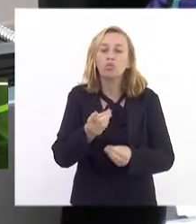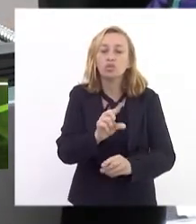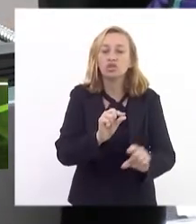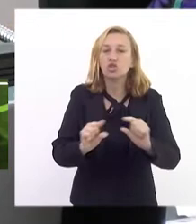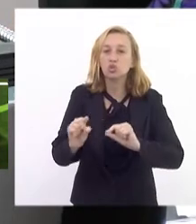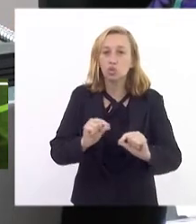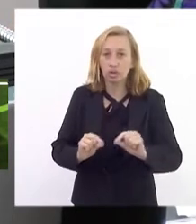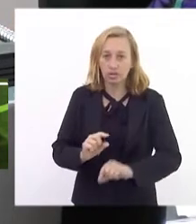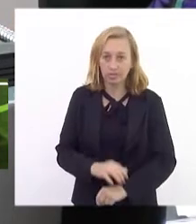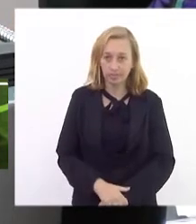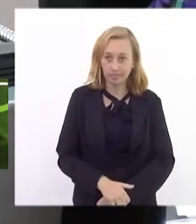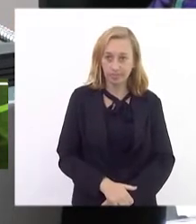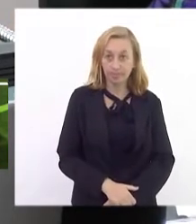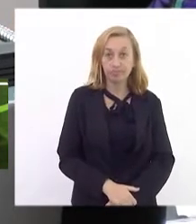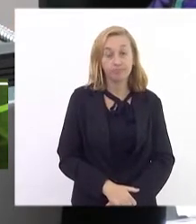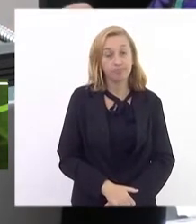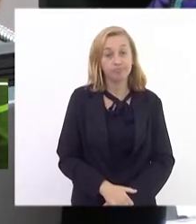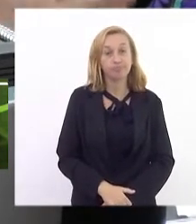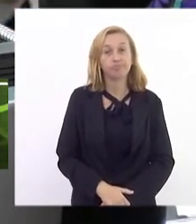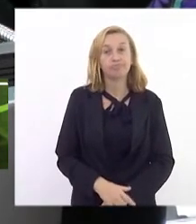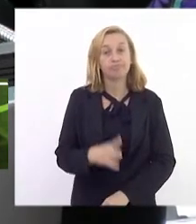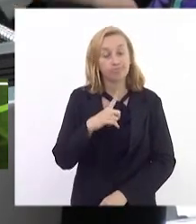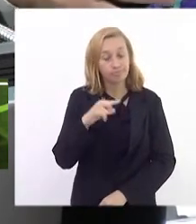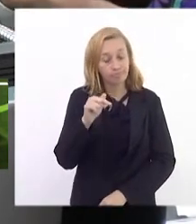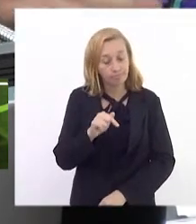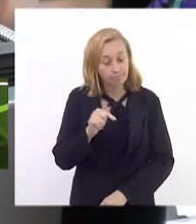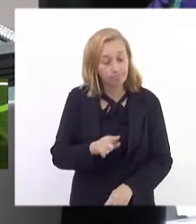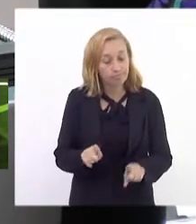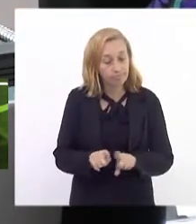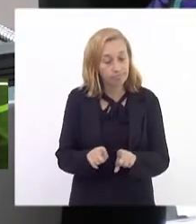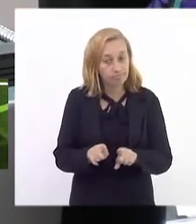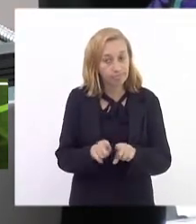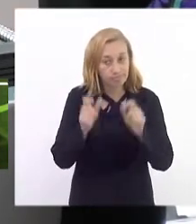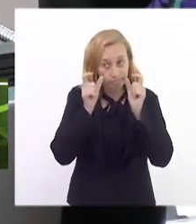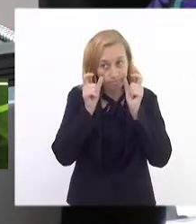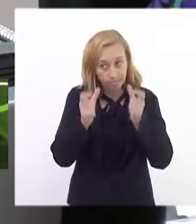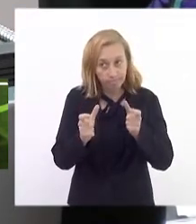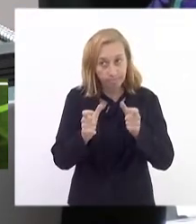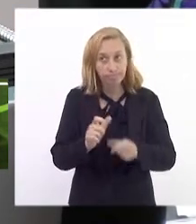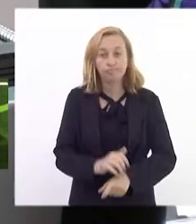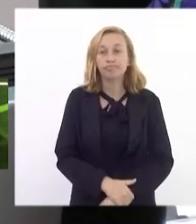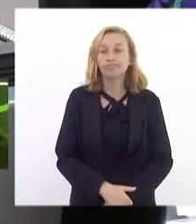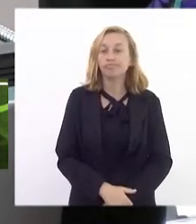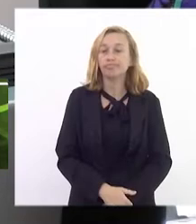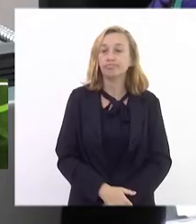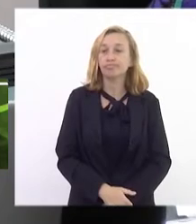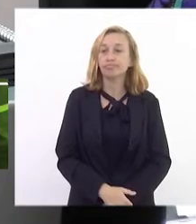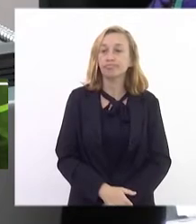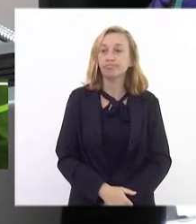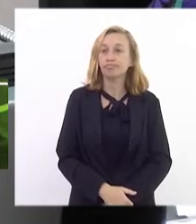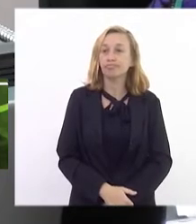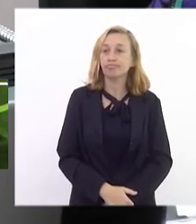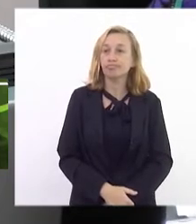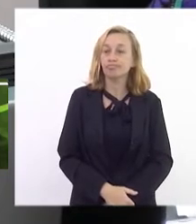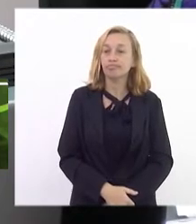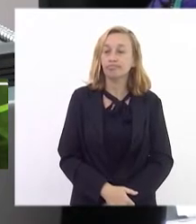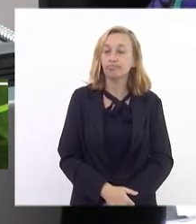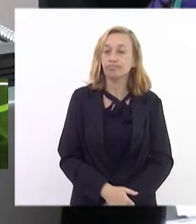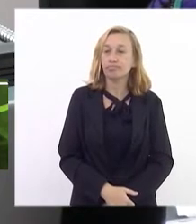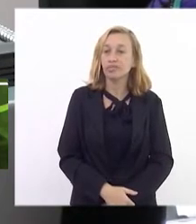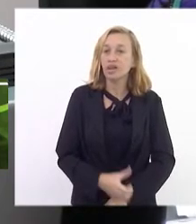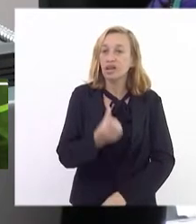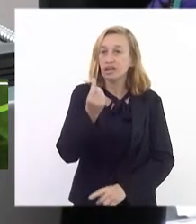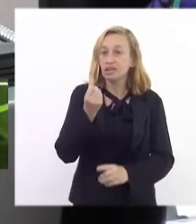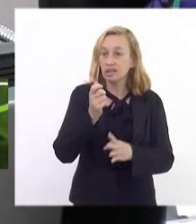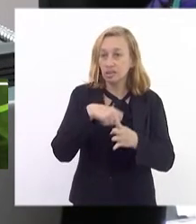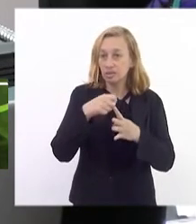né? Porque eu também, nós estamos aqui também atentos que nós estamos a 6 meses